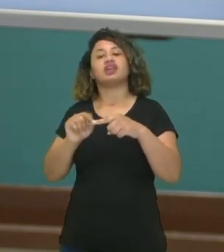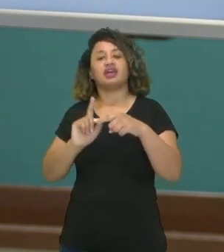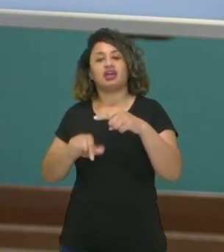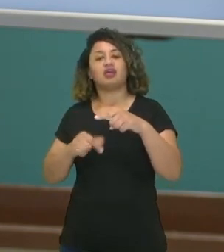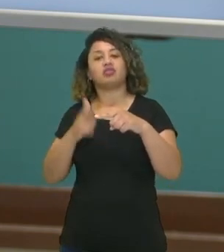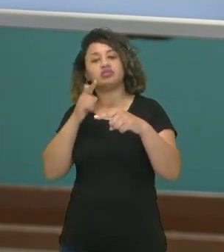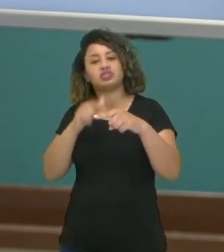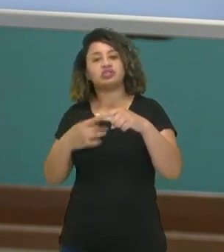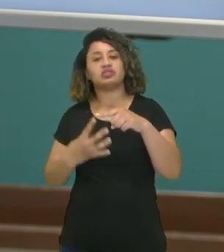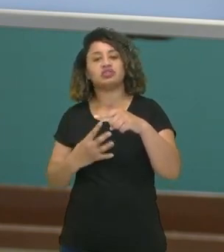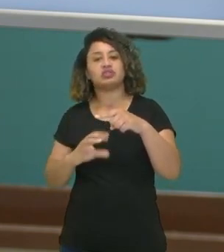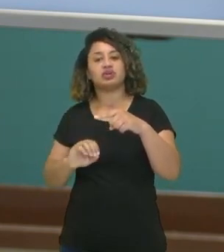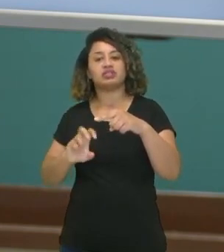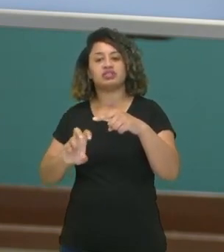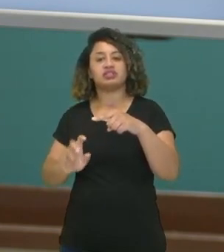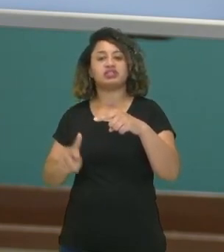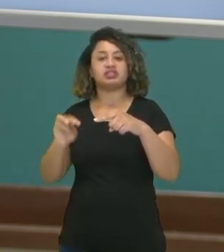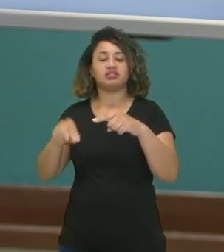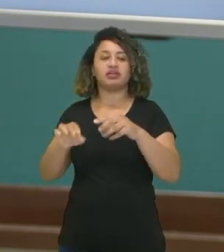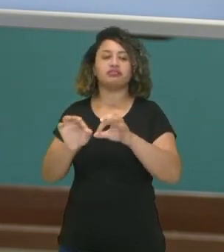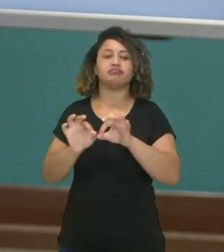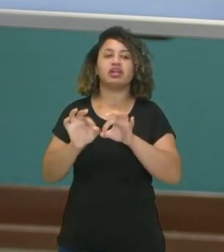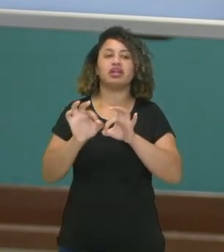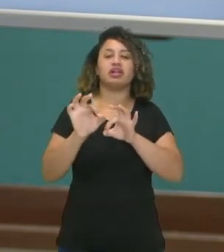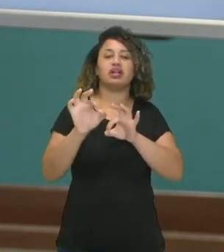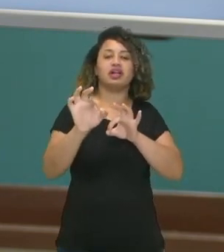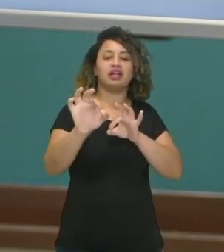combustível eu consigo percorrer